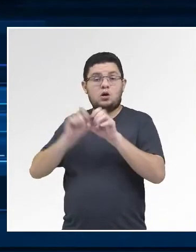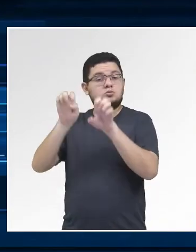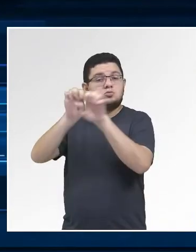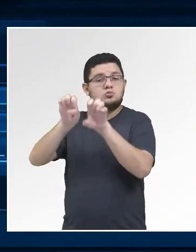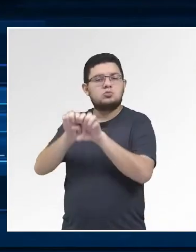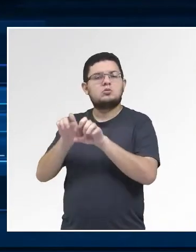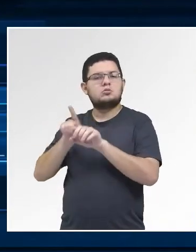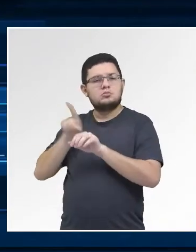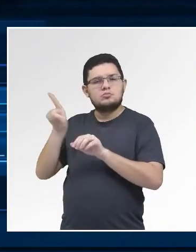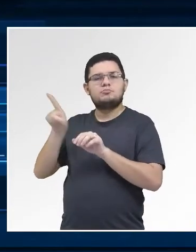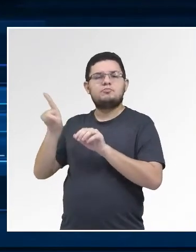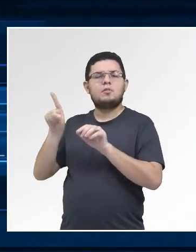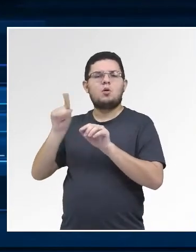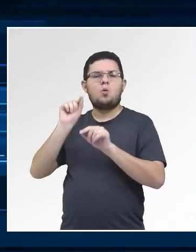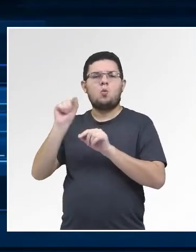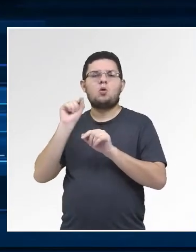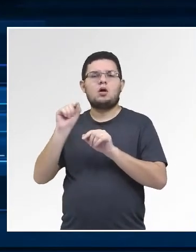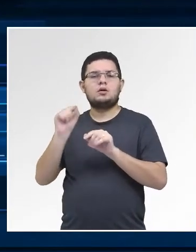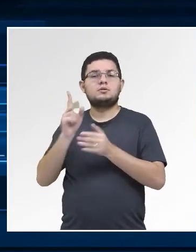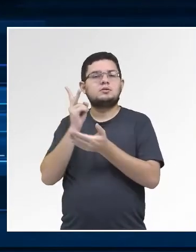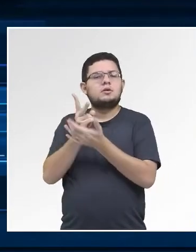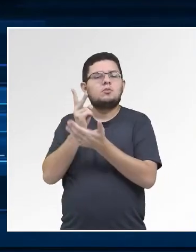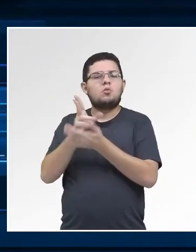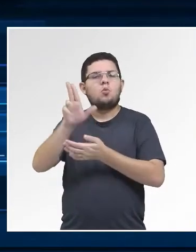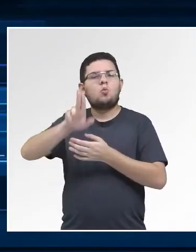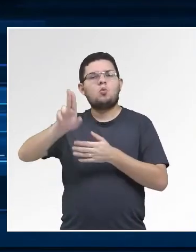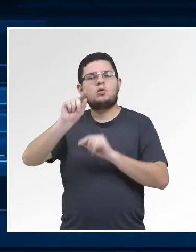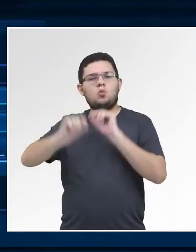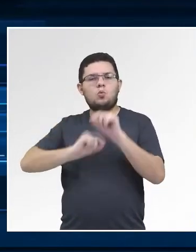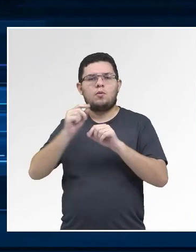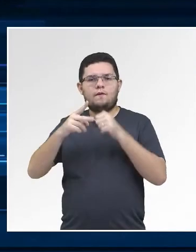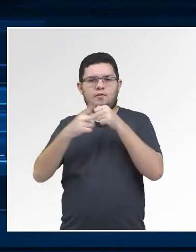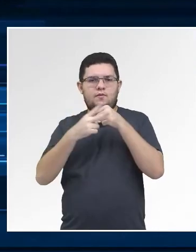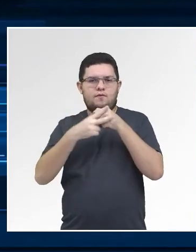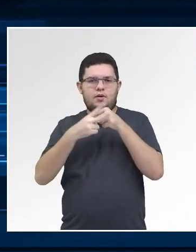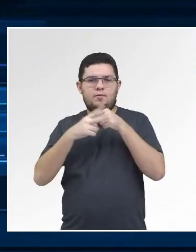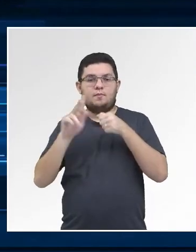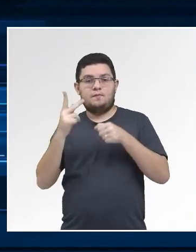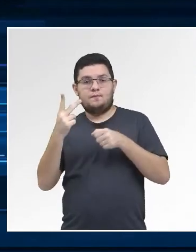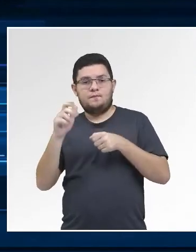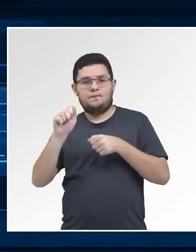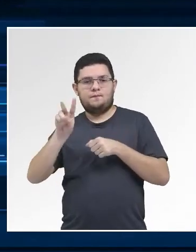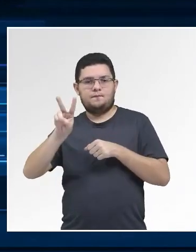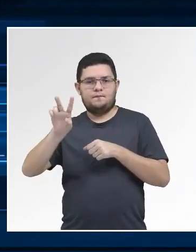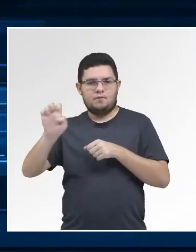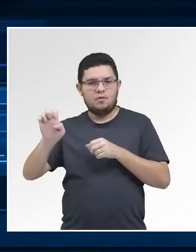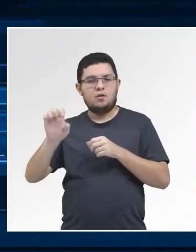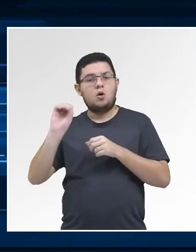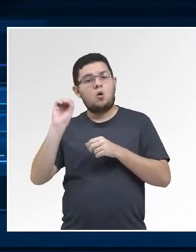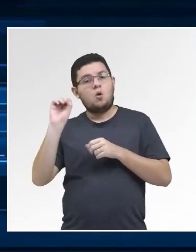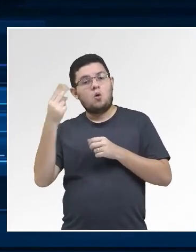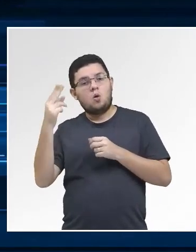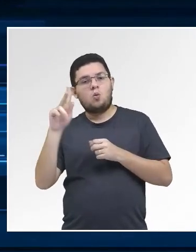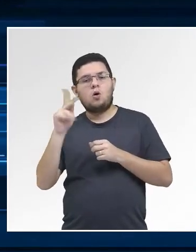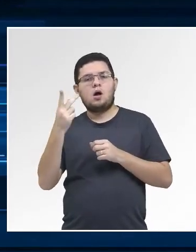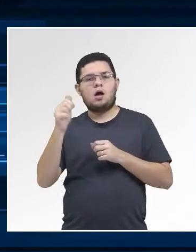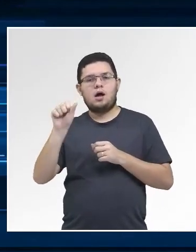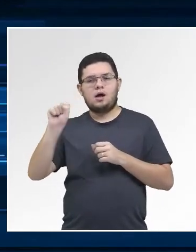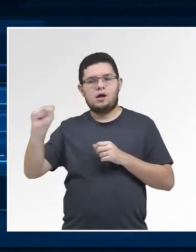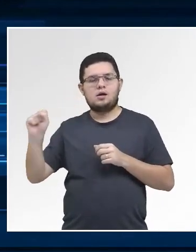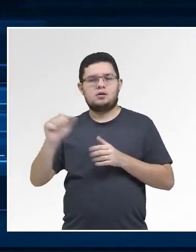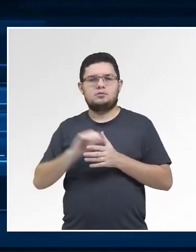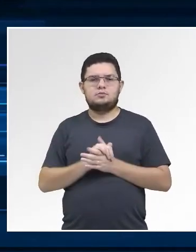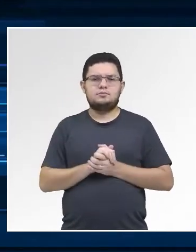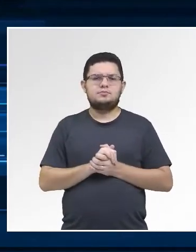sempre utiliza o verbo have, né, ou has, na sua forma padrão, né, e o verbo